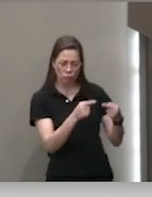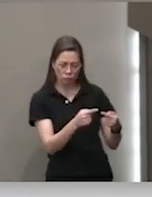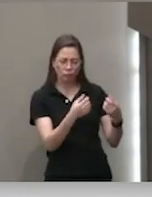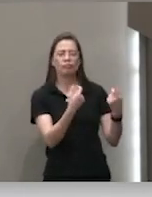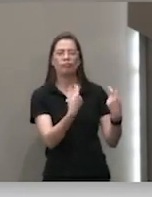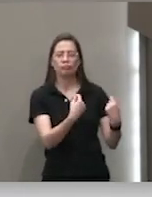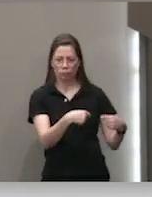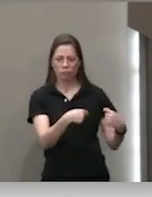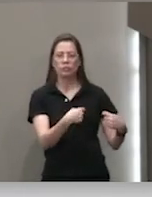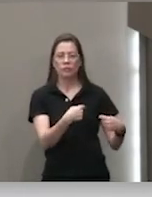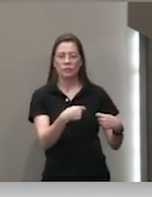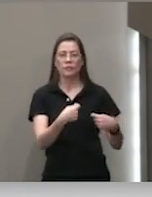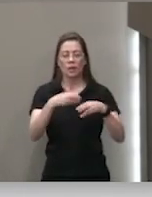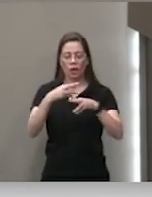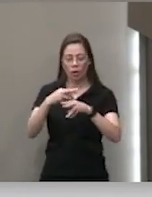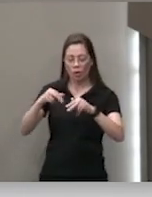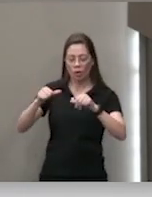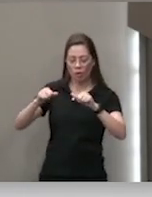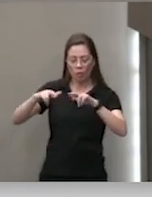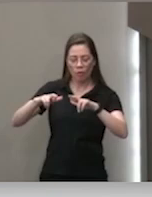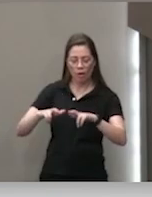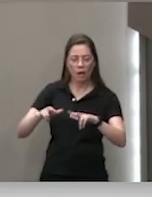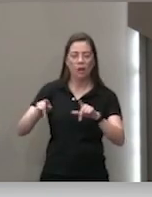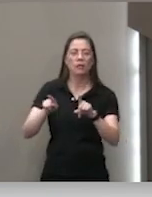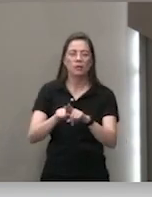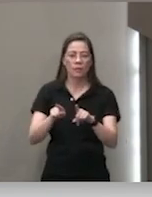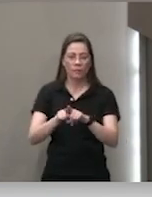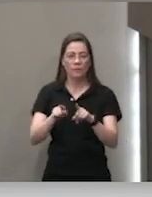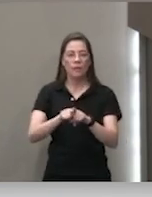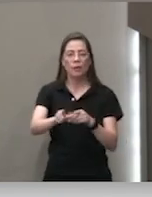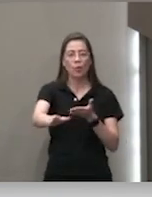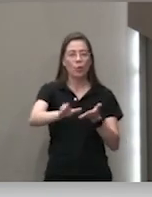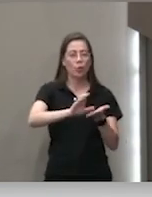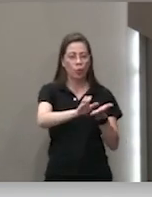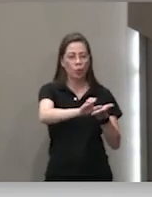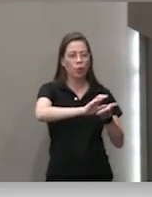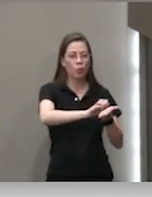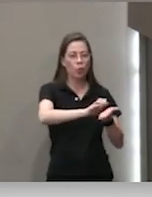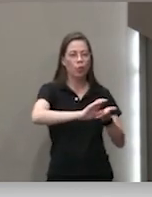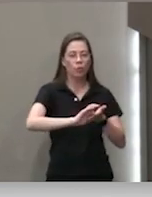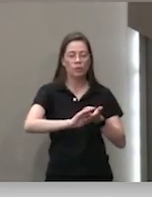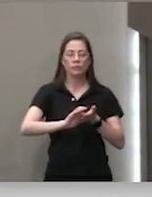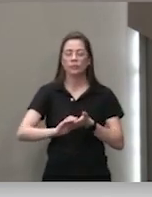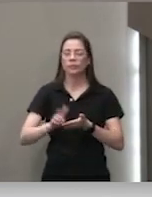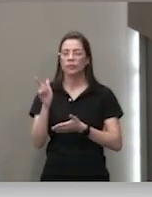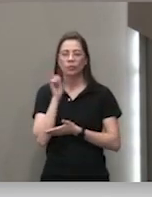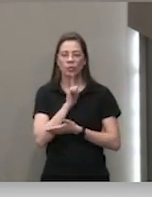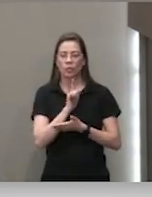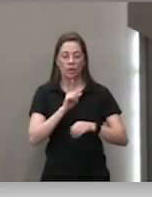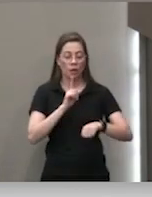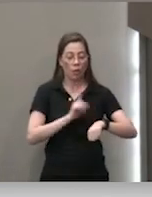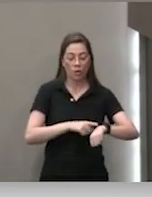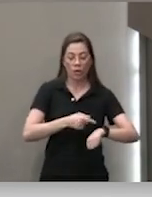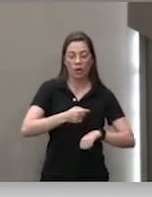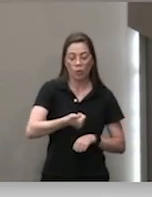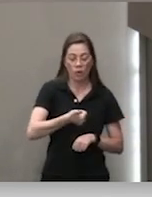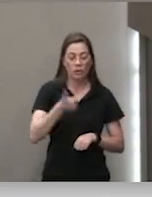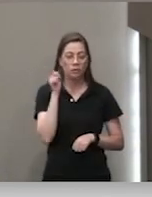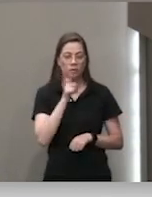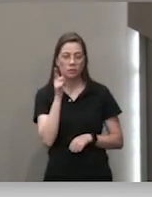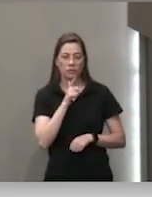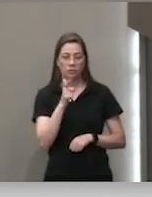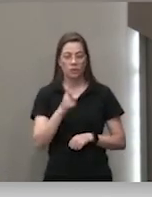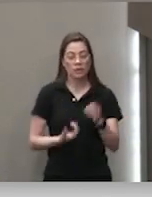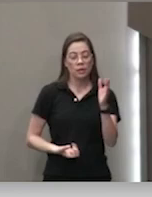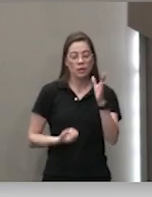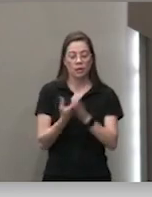um terreno disponível, tem que ter verbas também, porque não é da noite para o dia também para poder, né, levantar toda uma estrutura